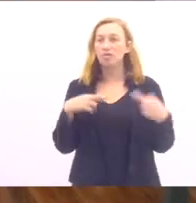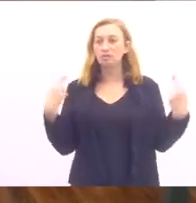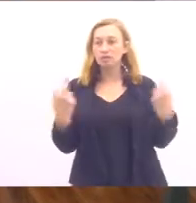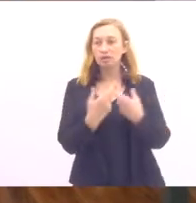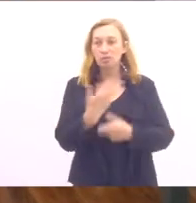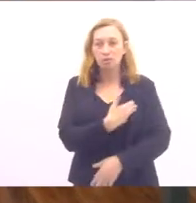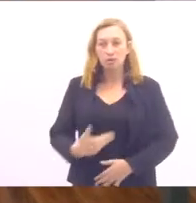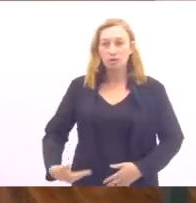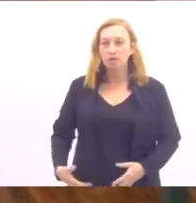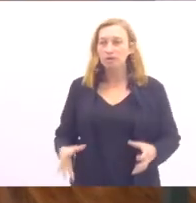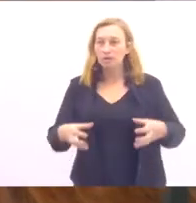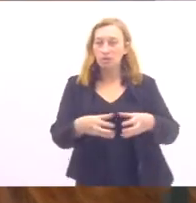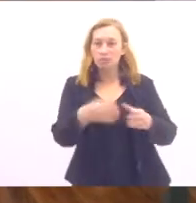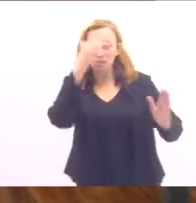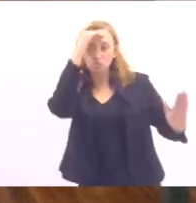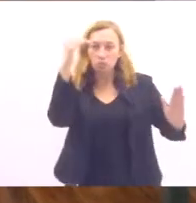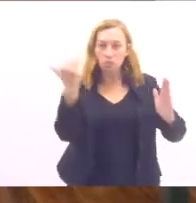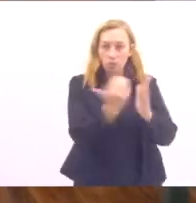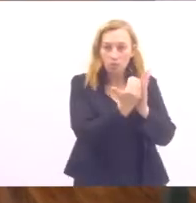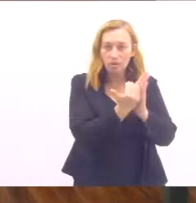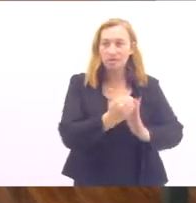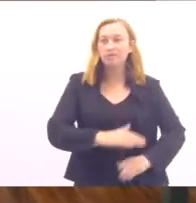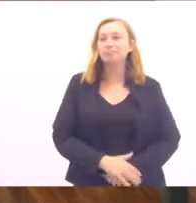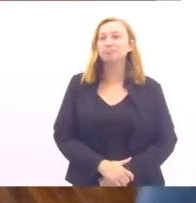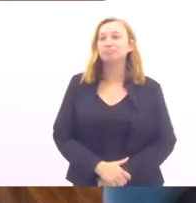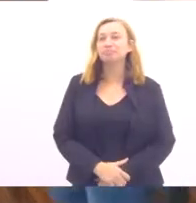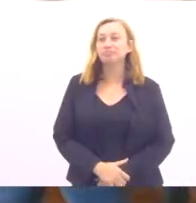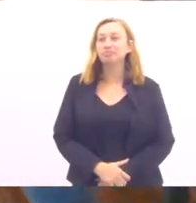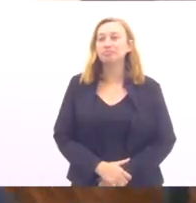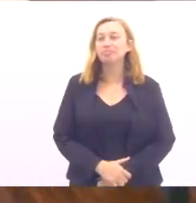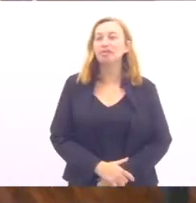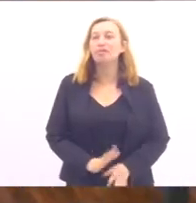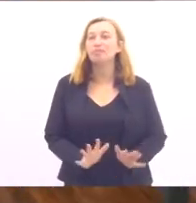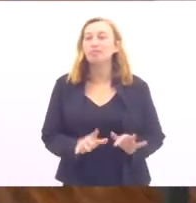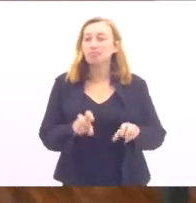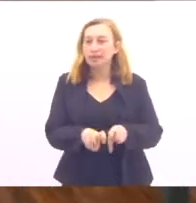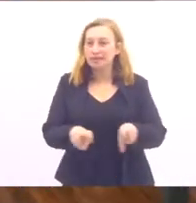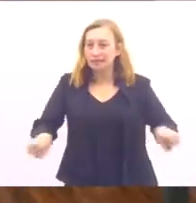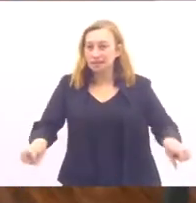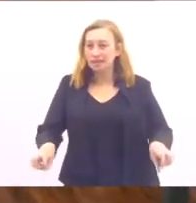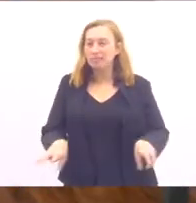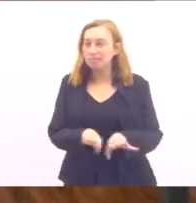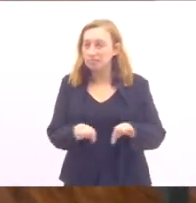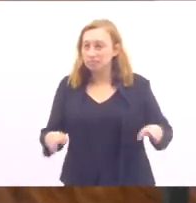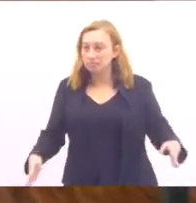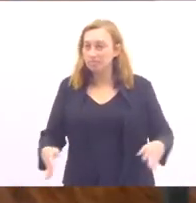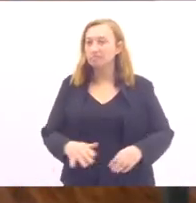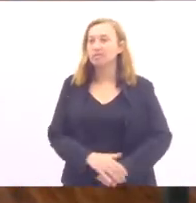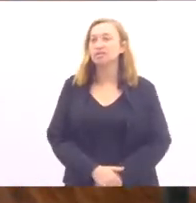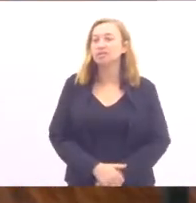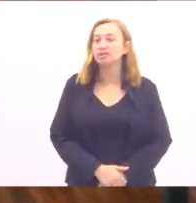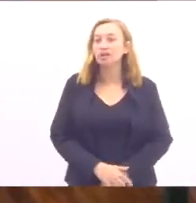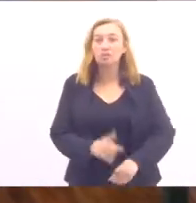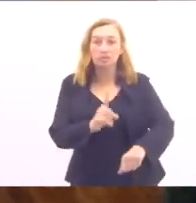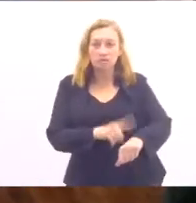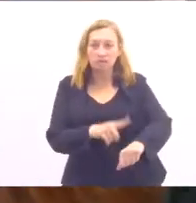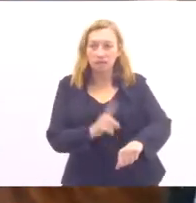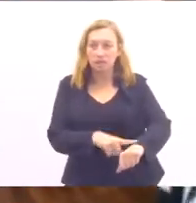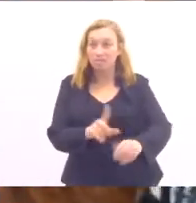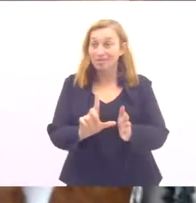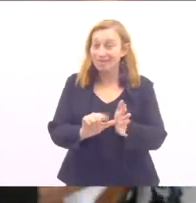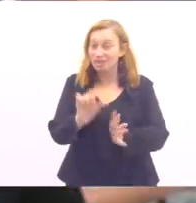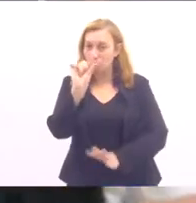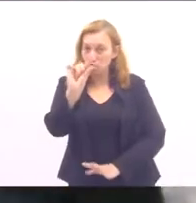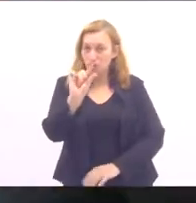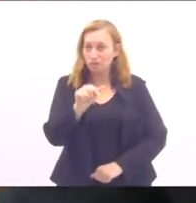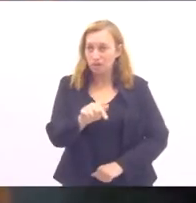audiência da Comissão do Cumpra-se. Vamos compor a mesa. Vamos tentar ganhar tempo. Atrasamos um